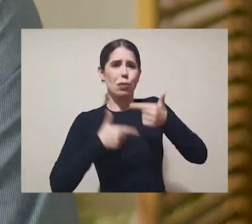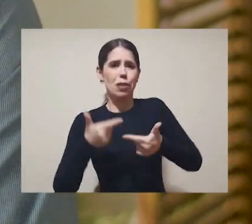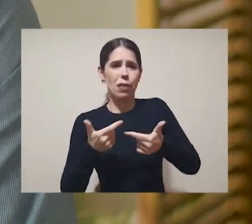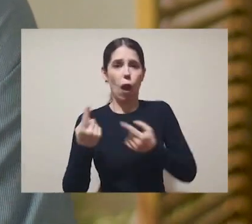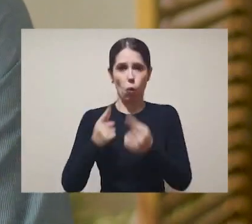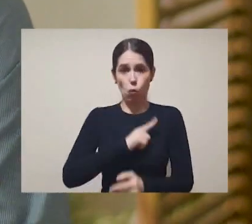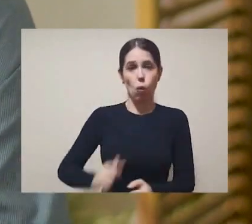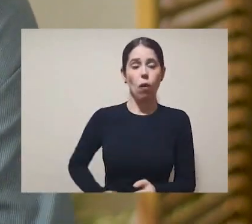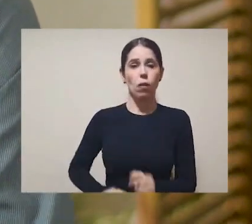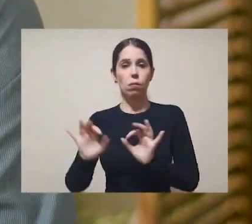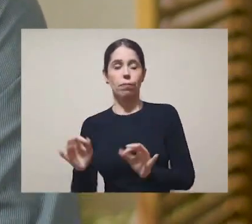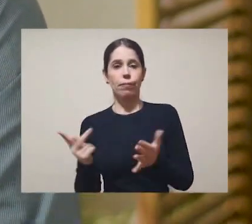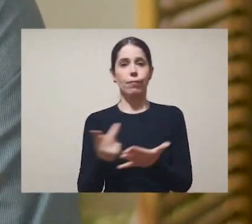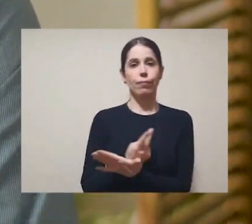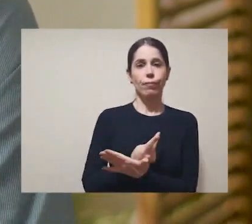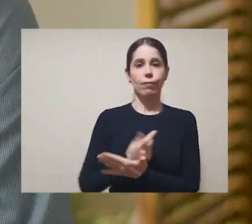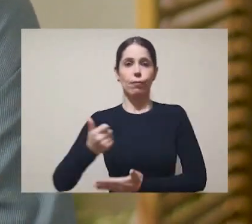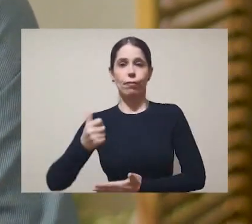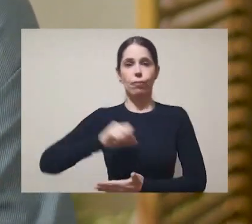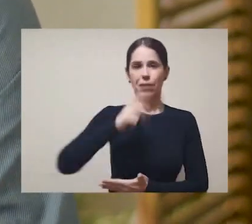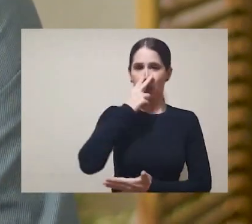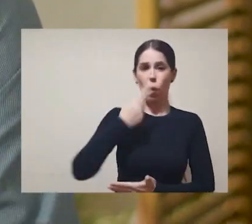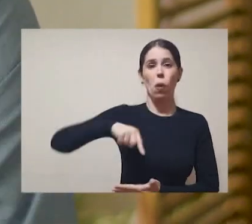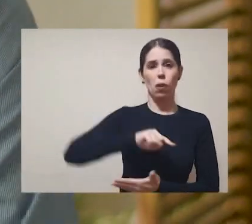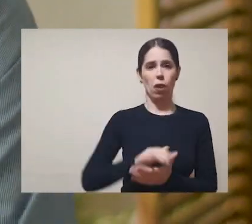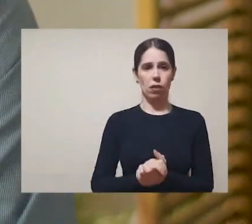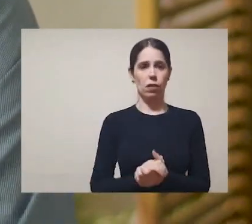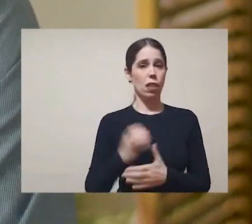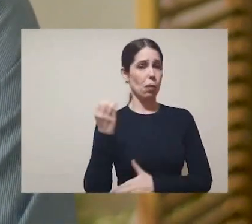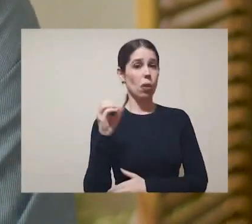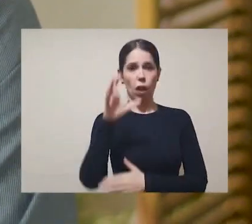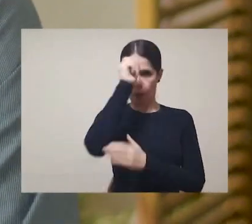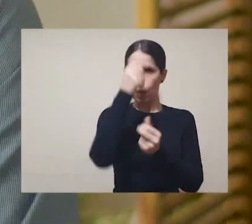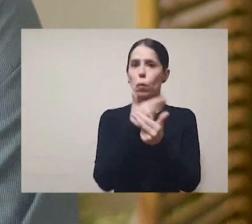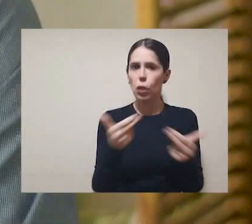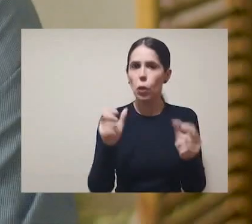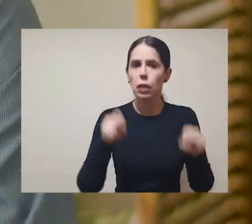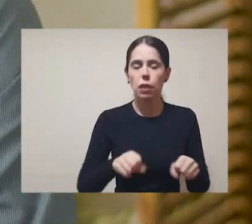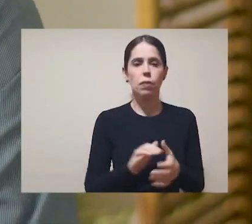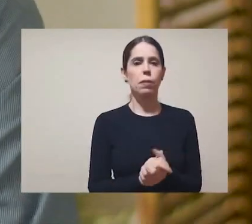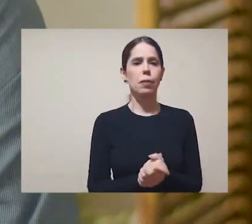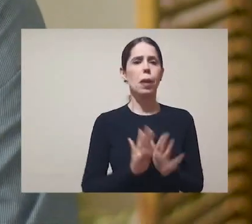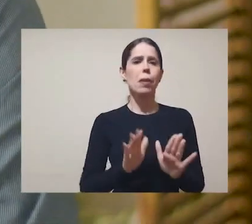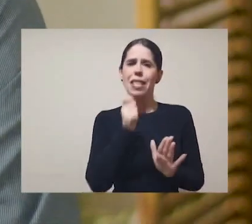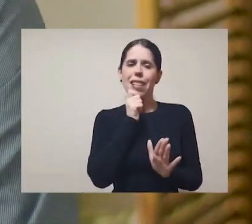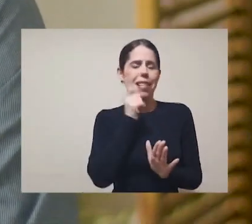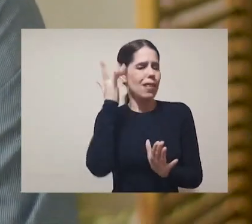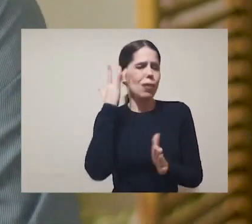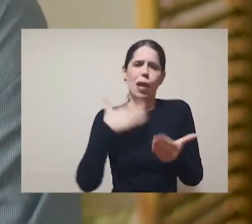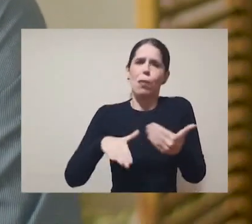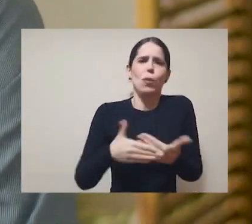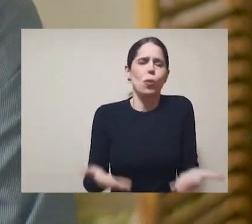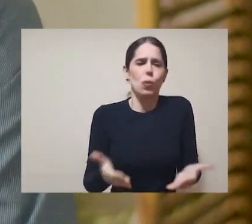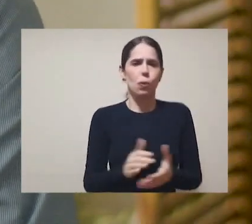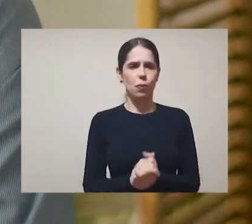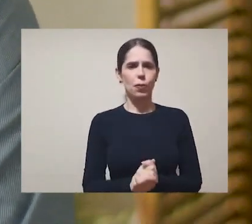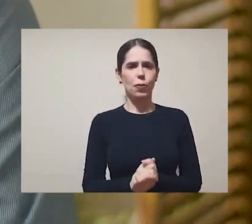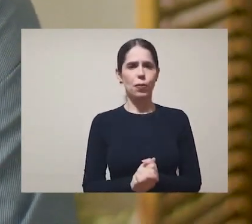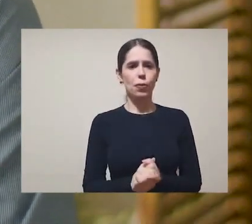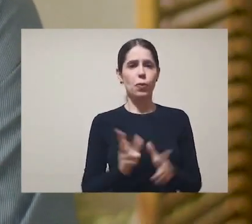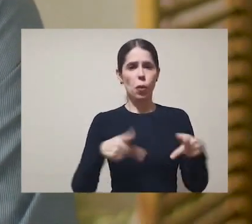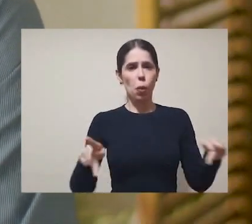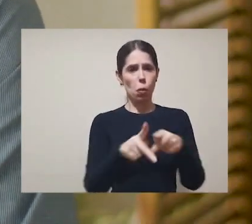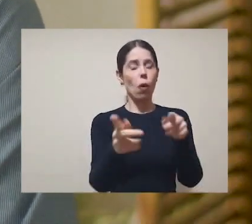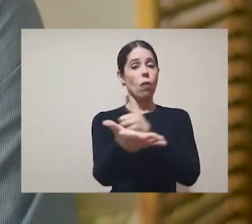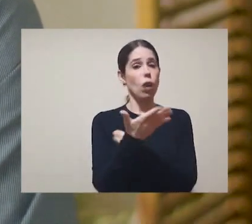vírus. Governos acertaram e erraram, assim como nós. Em Porto Alegre, aprendemos muito, sim, mas ainda não